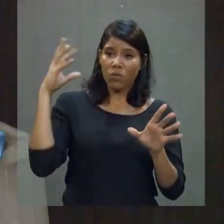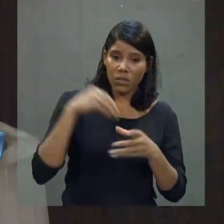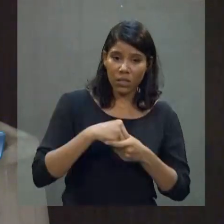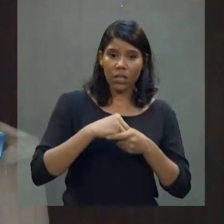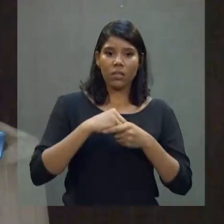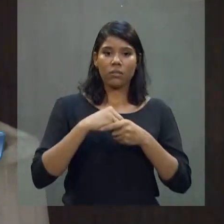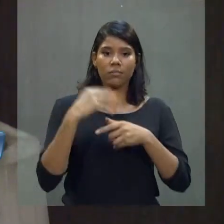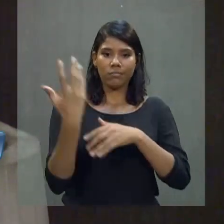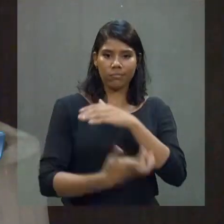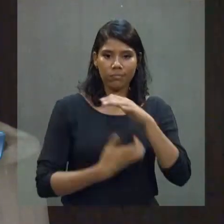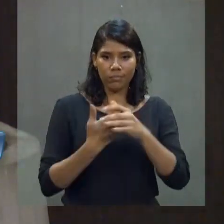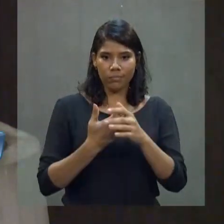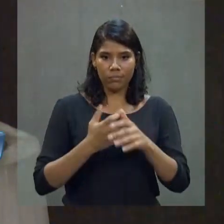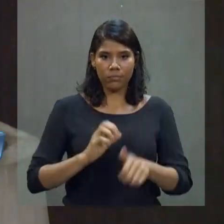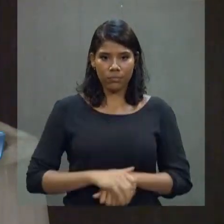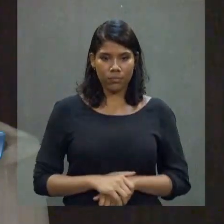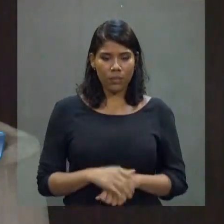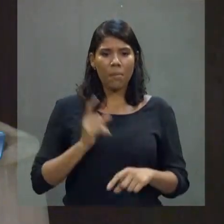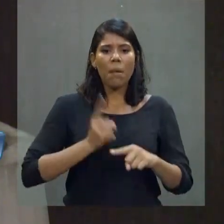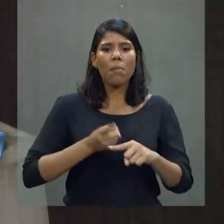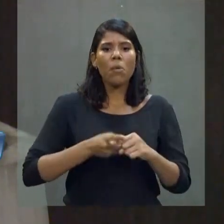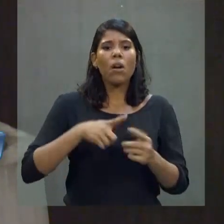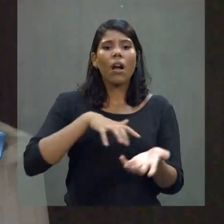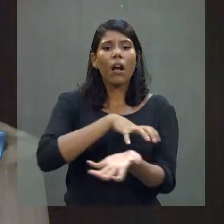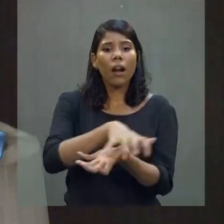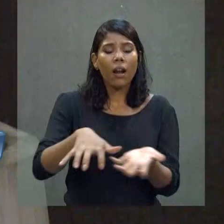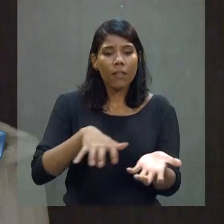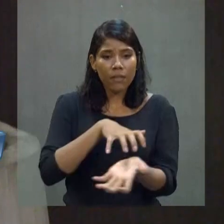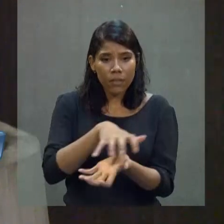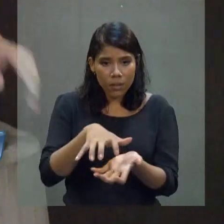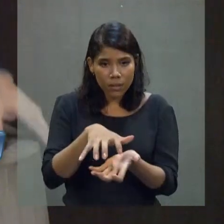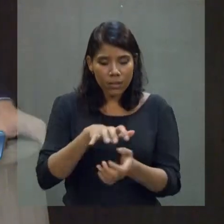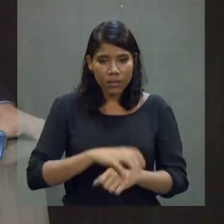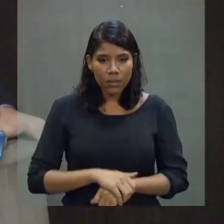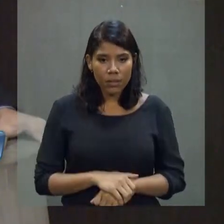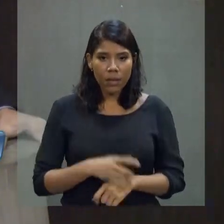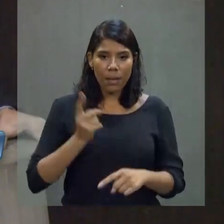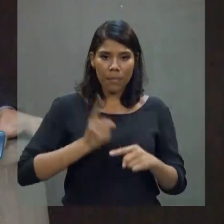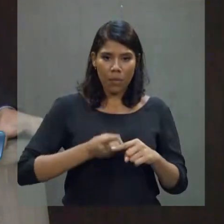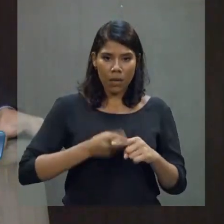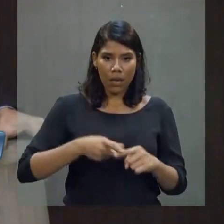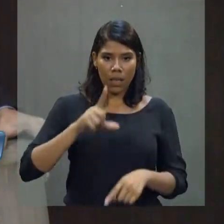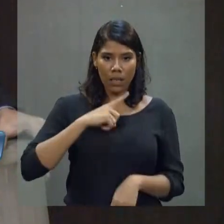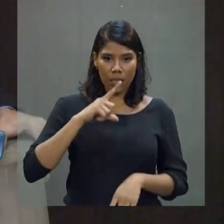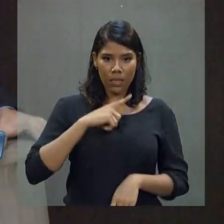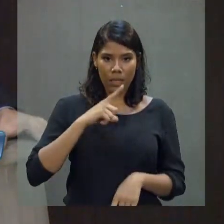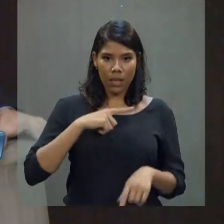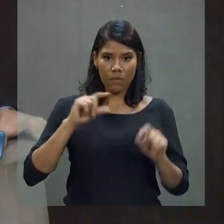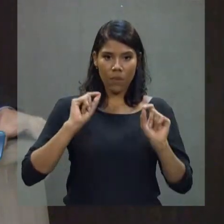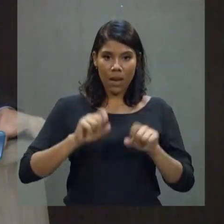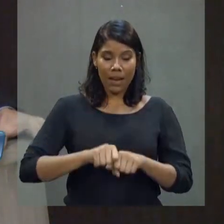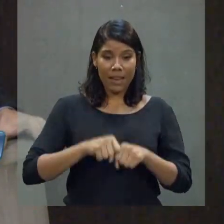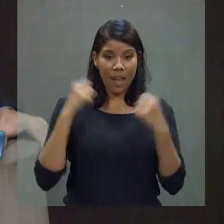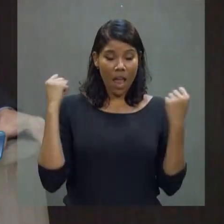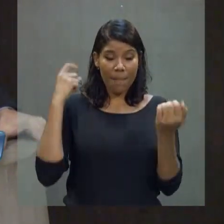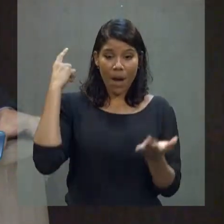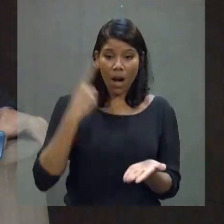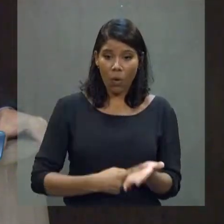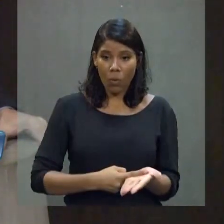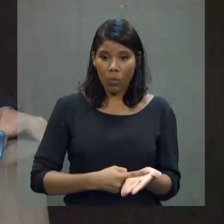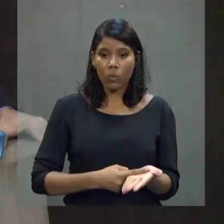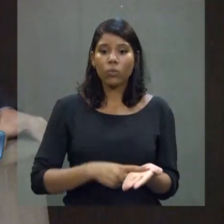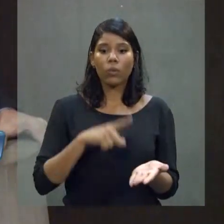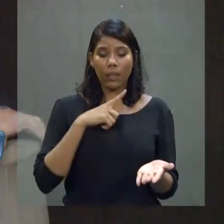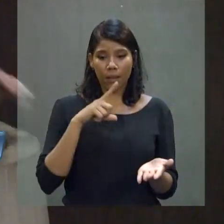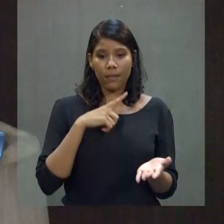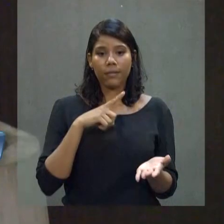de trabalho. E por que a greve? Primeiro, a greve porque houve quebra de acordo. Houve quebra